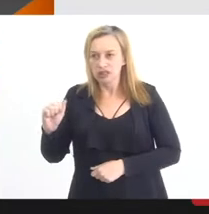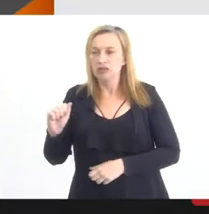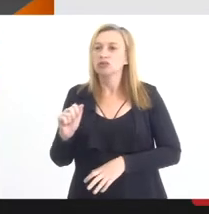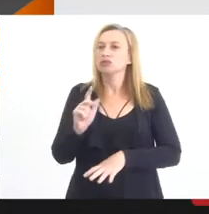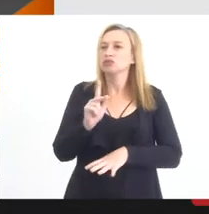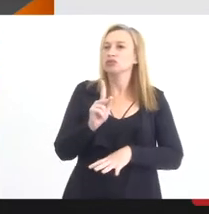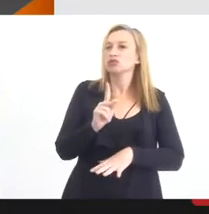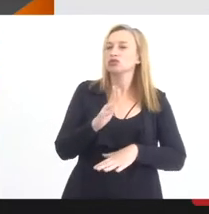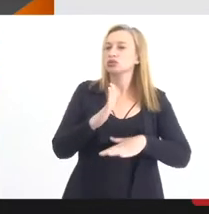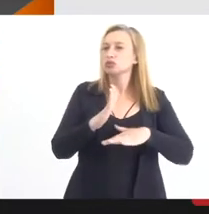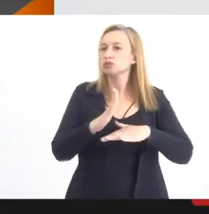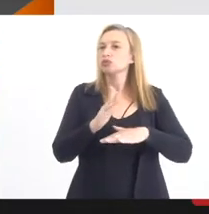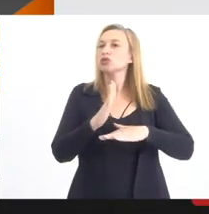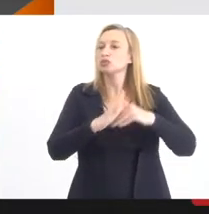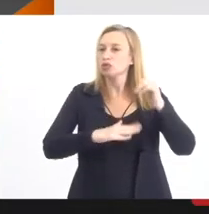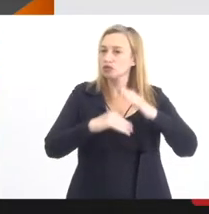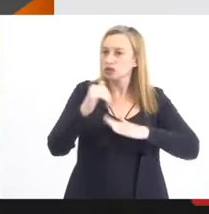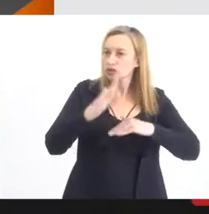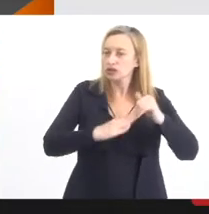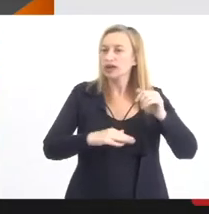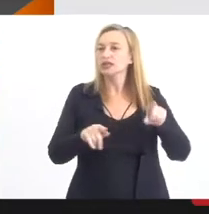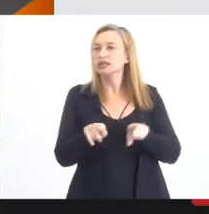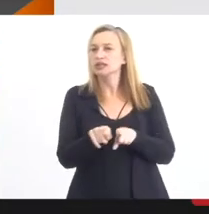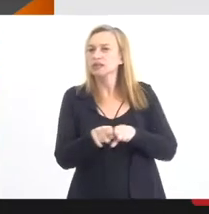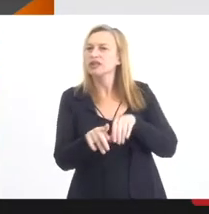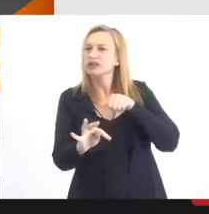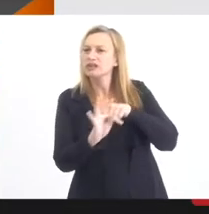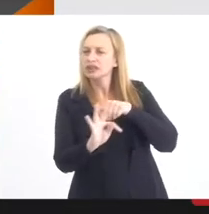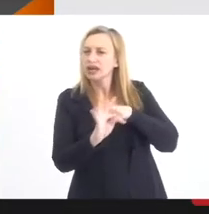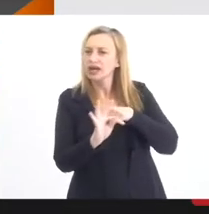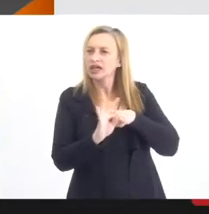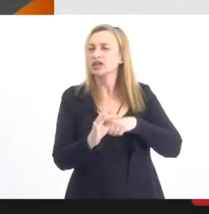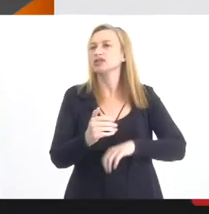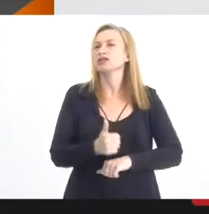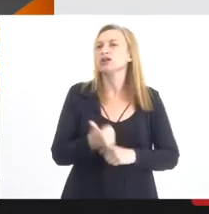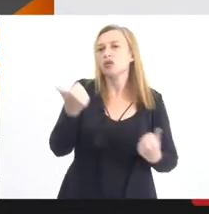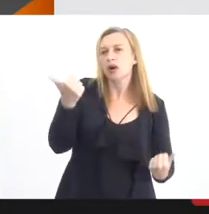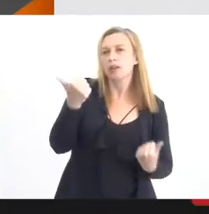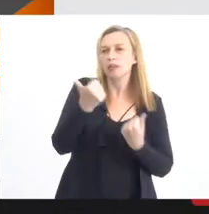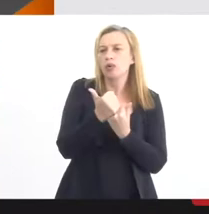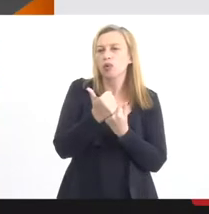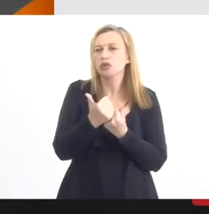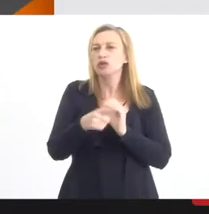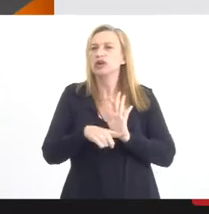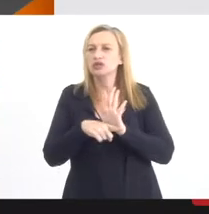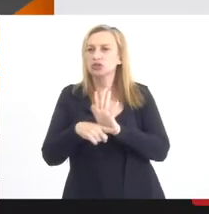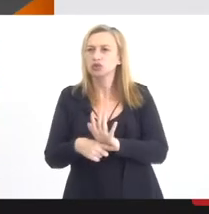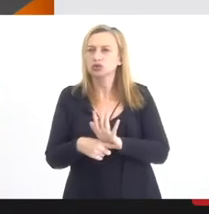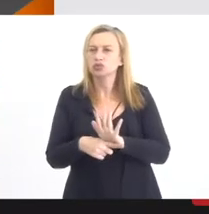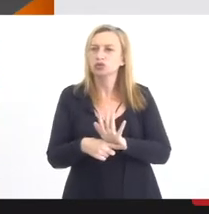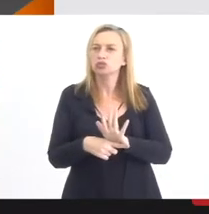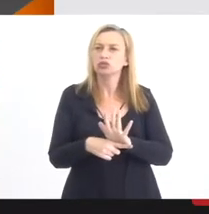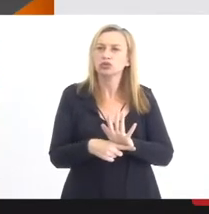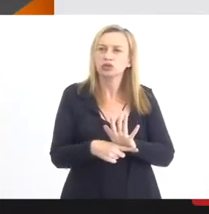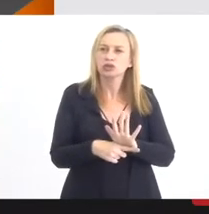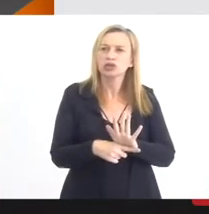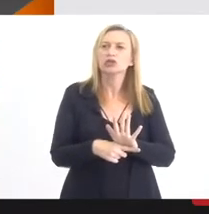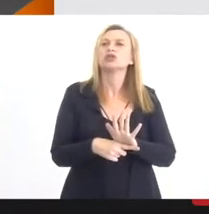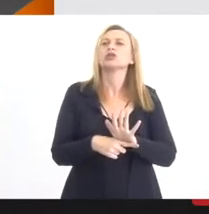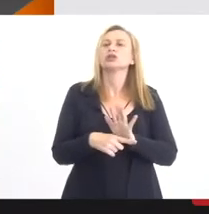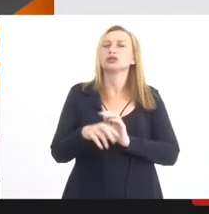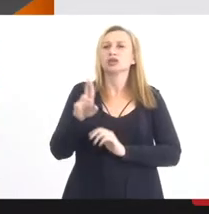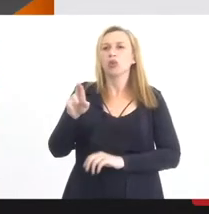da sua associação de técnicos e conta com o apoio e a contribuição dos discentes da